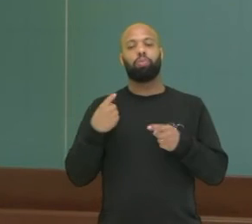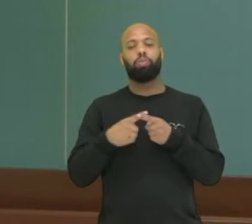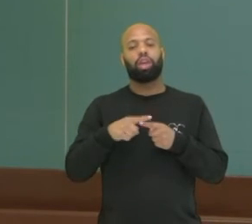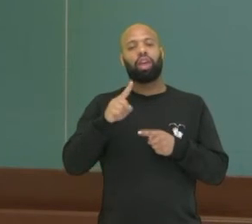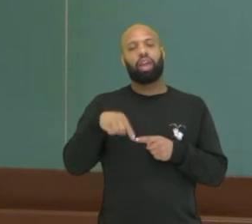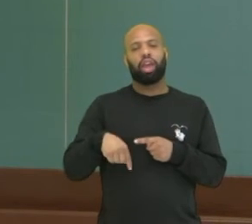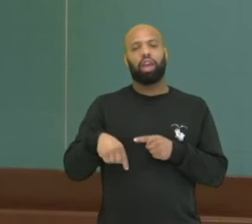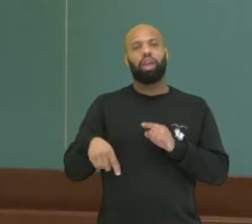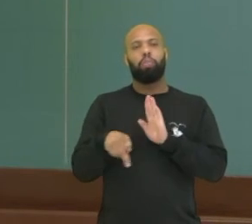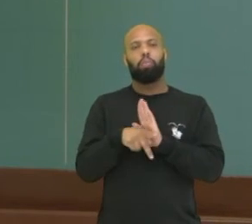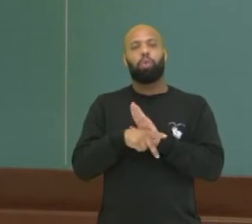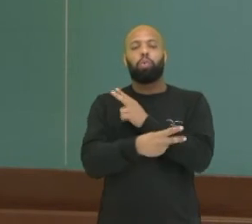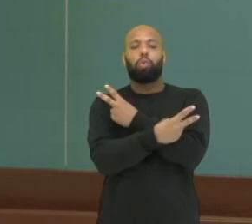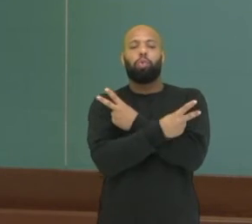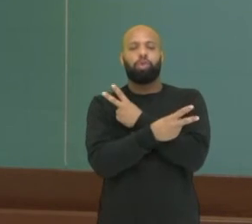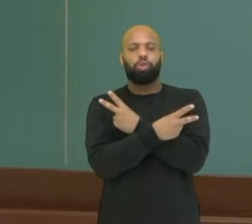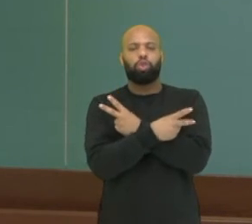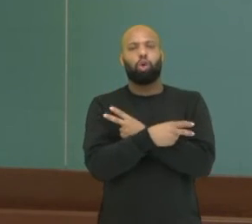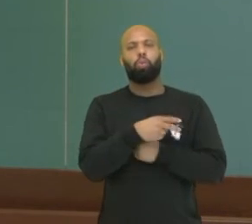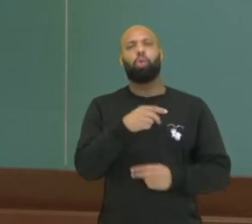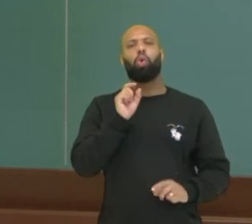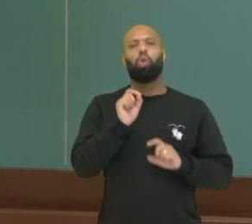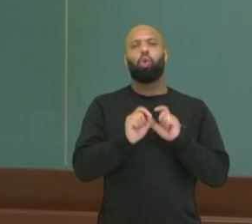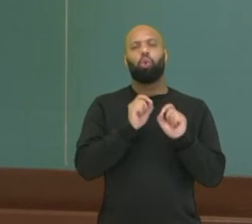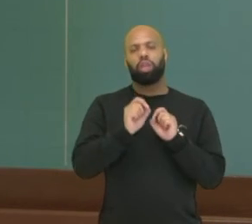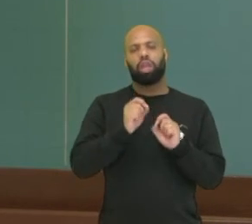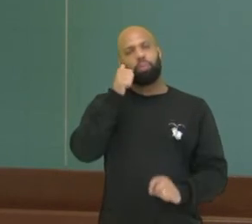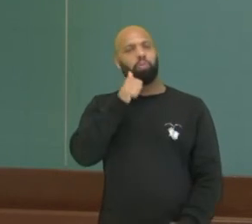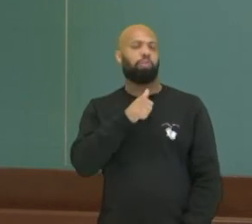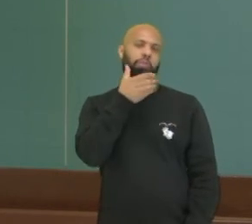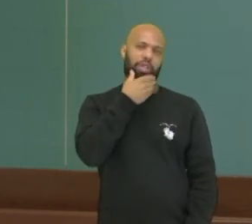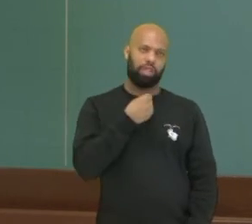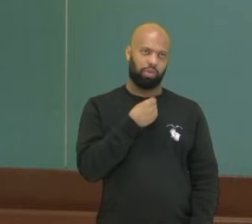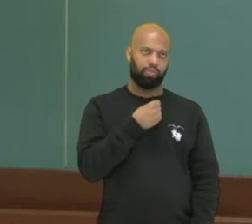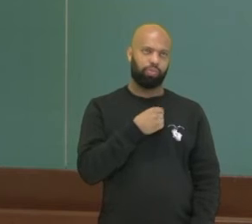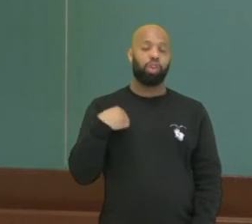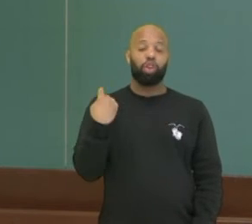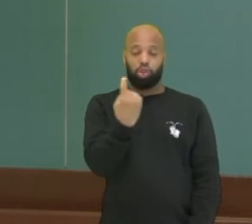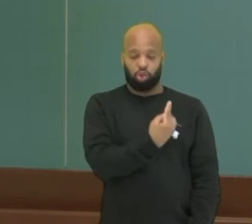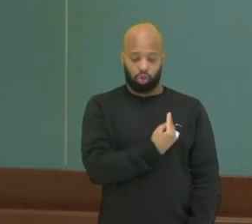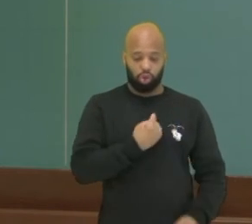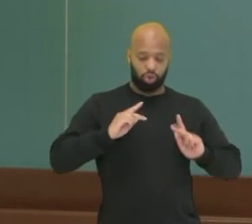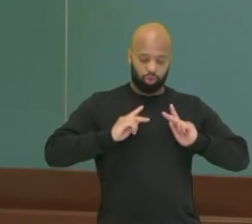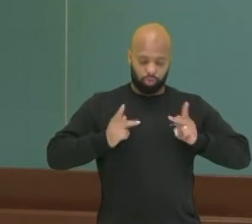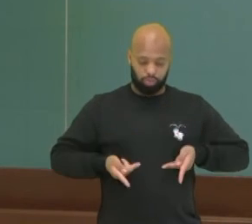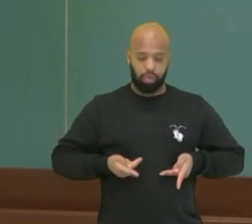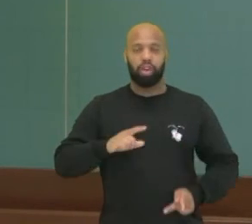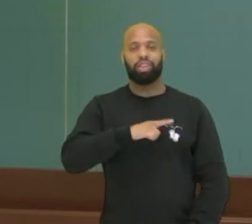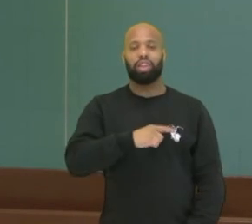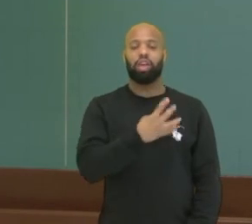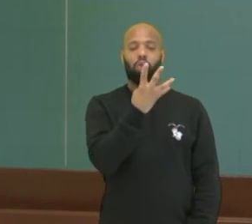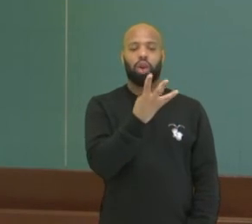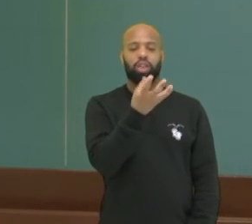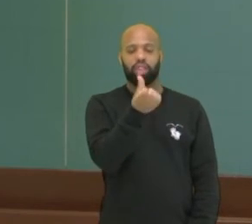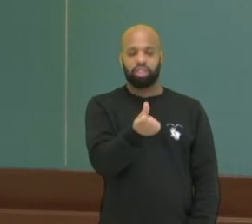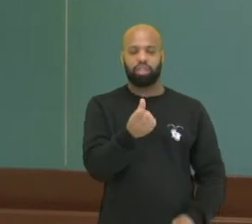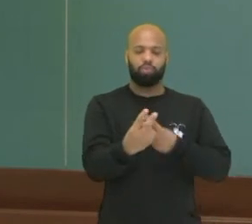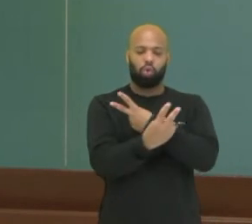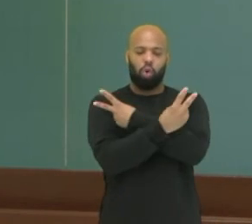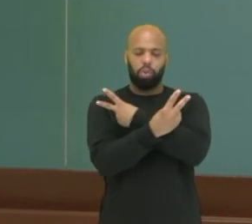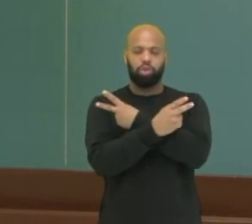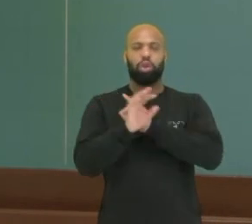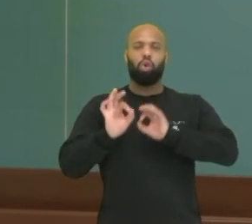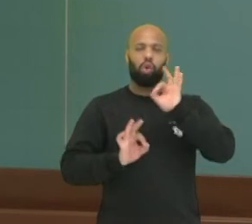nós humanos, temos 46 cromossomos, que são organizados